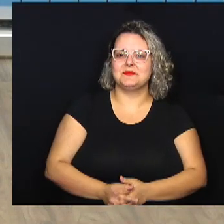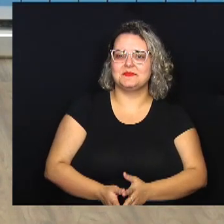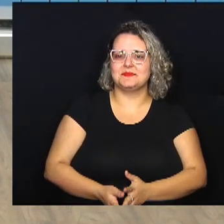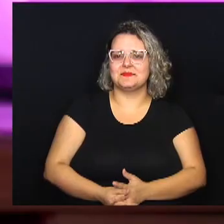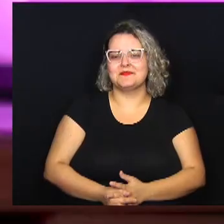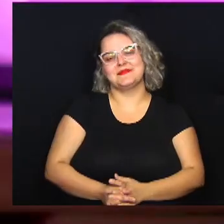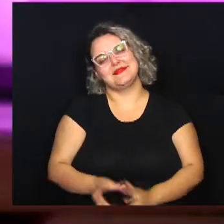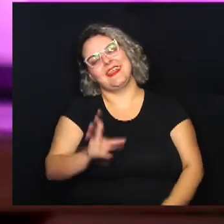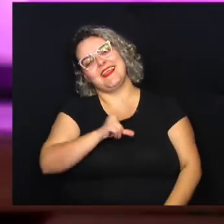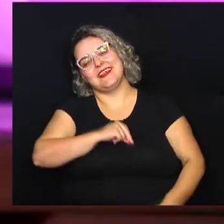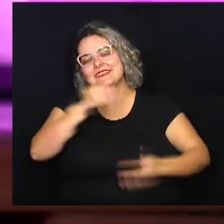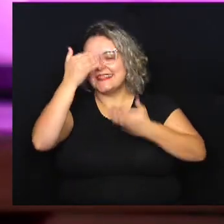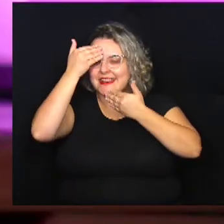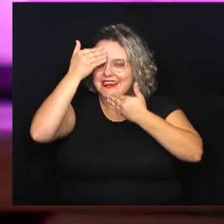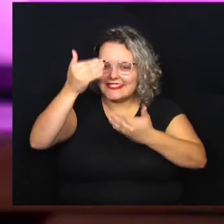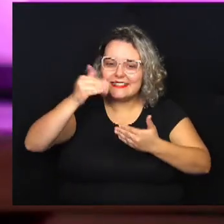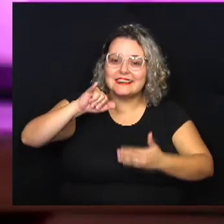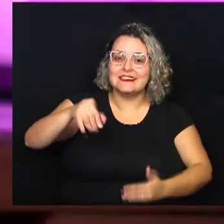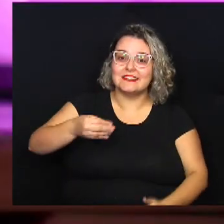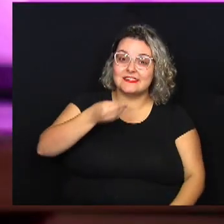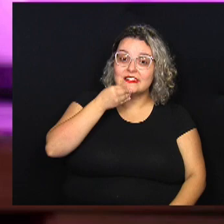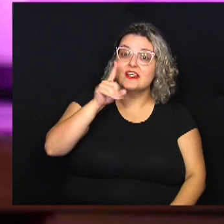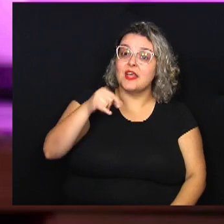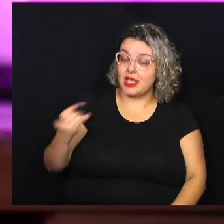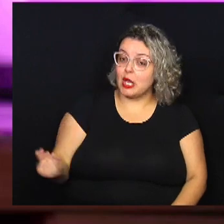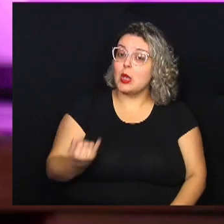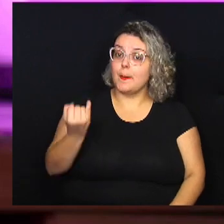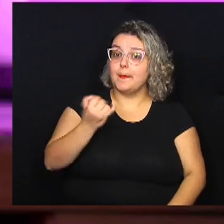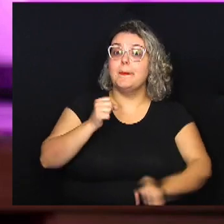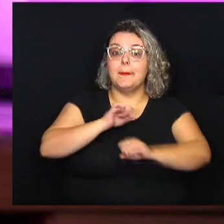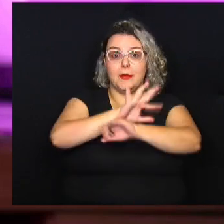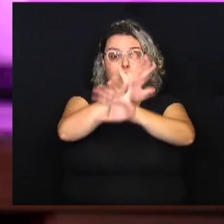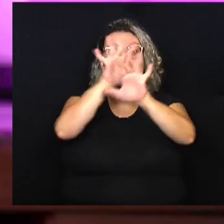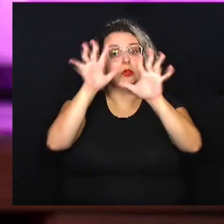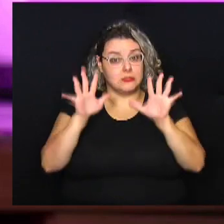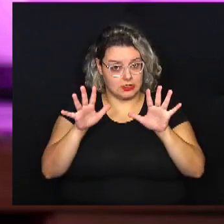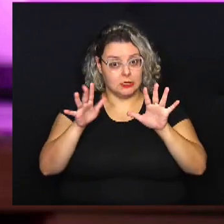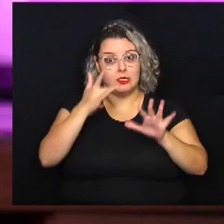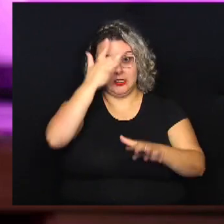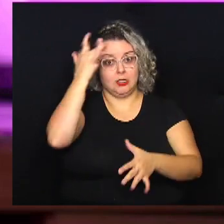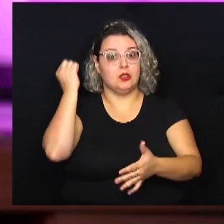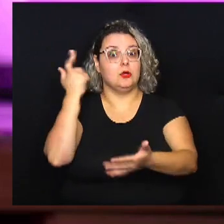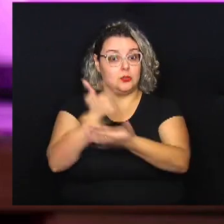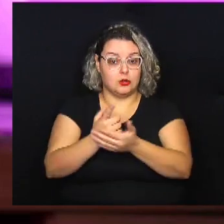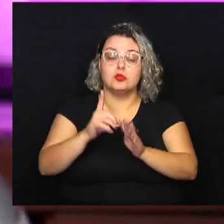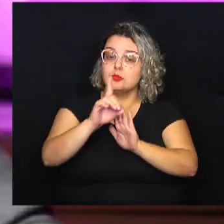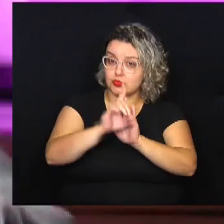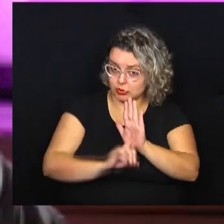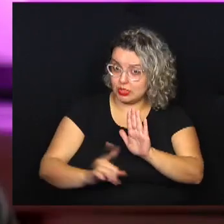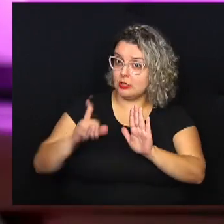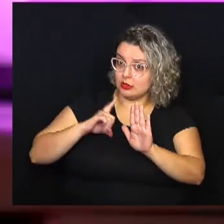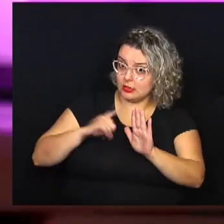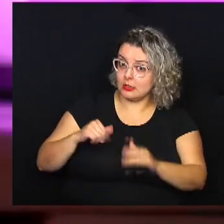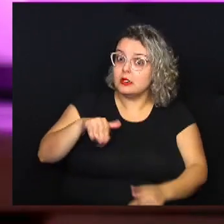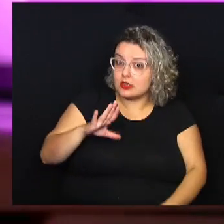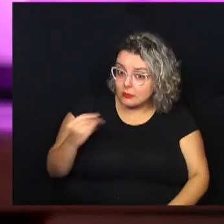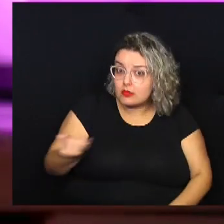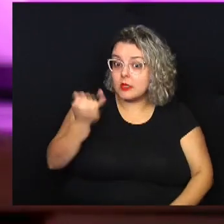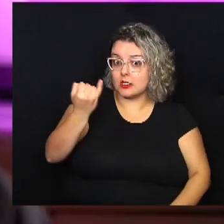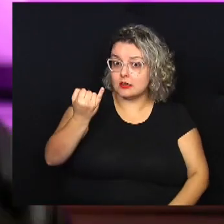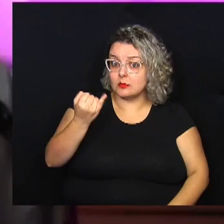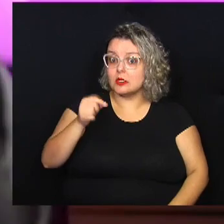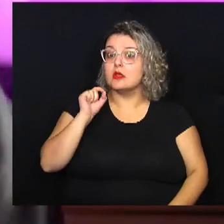Poxa, eu que agradeço a oportunidade. É muito importante a gente esclarecer o consumidor dos seus direitos e, mais importante